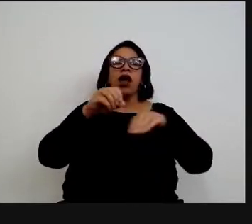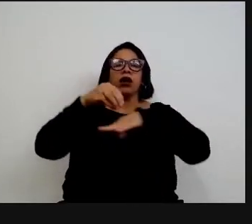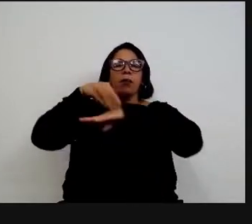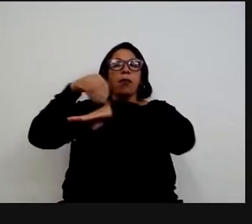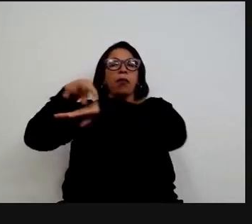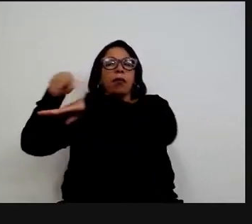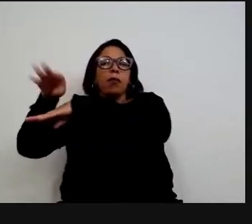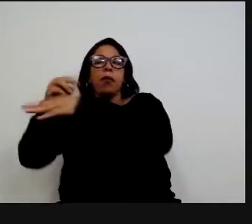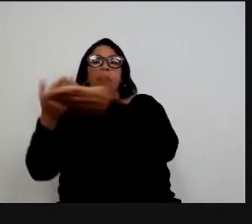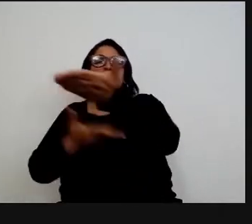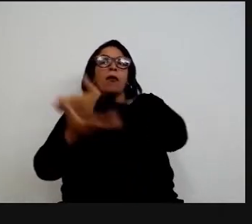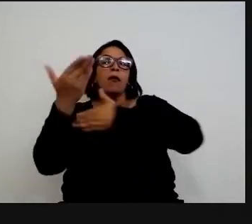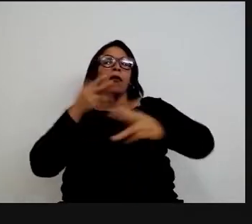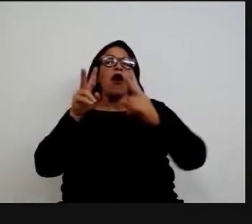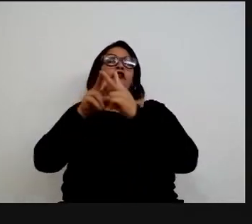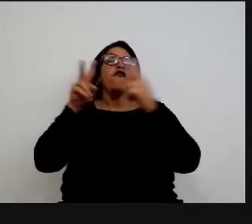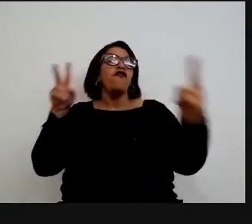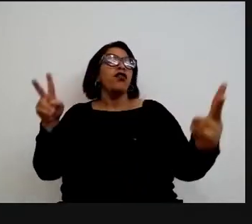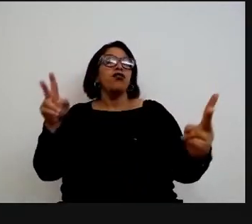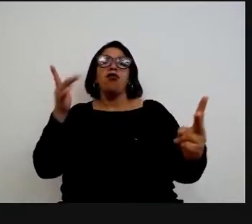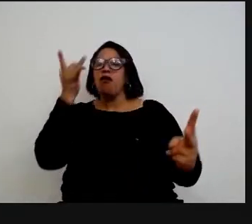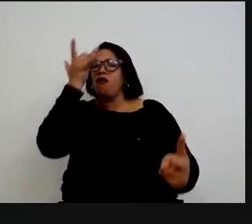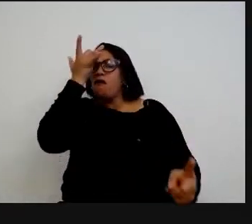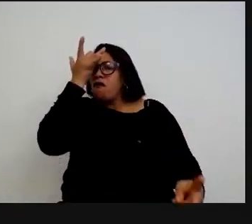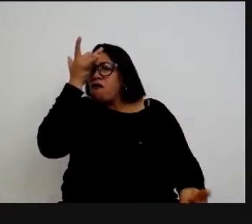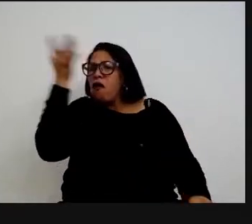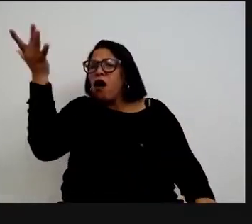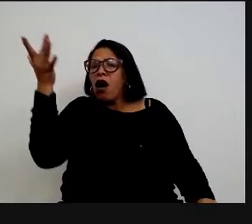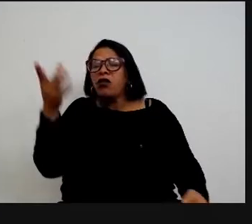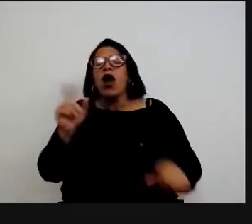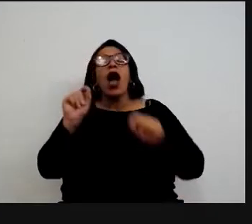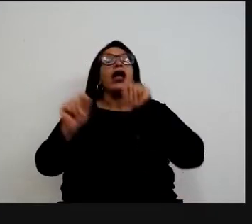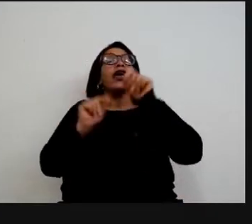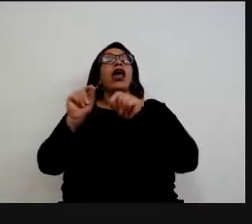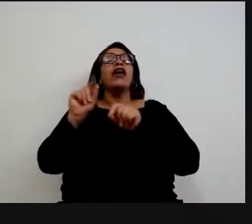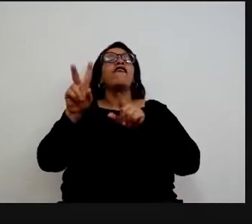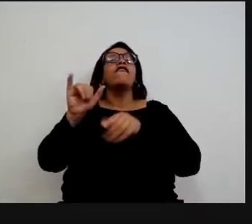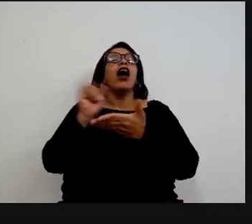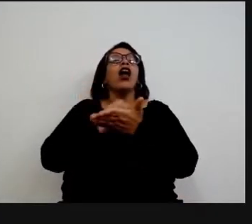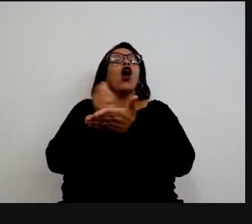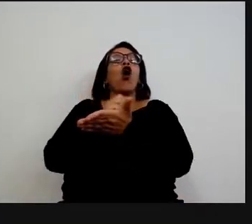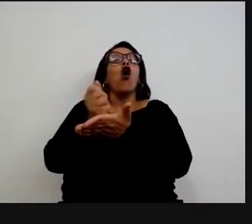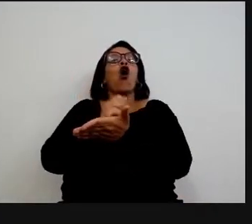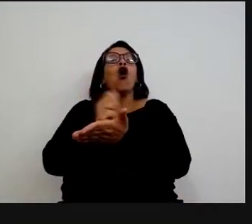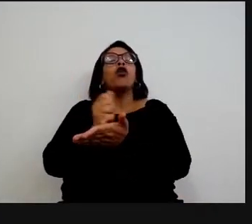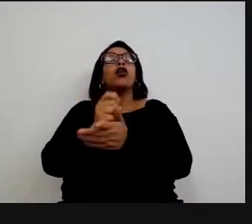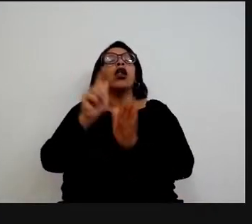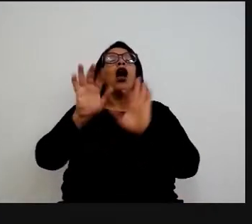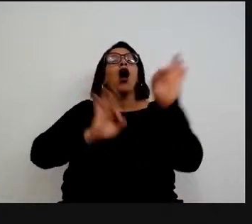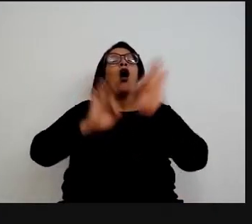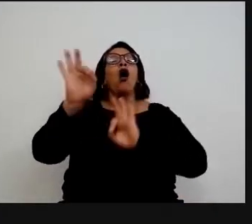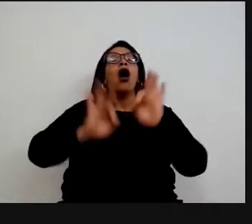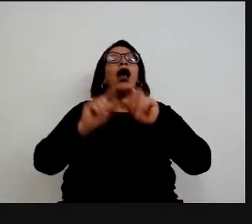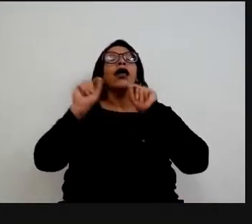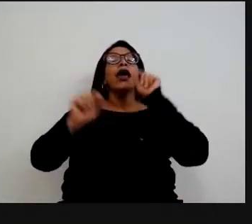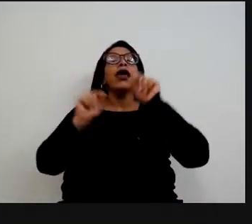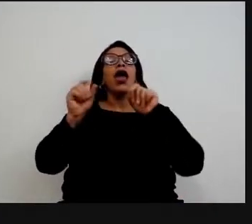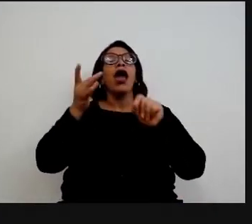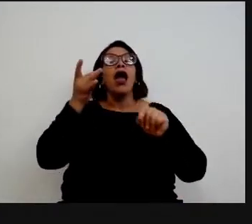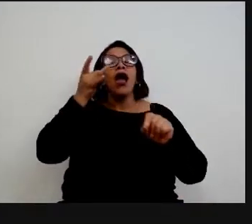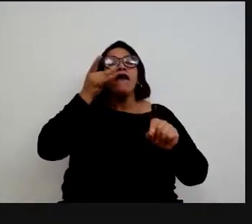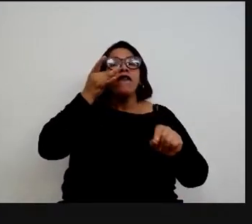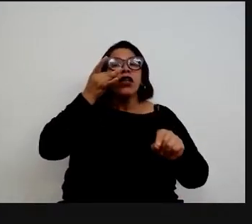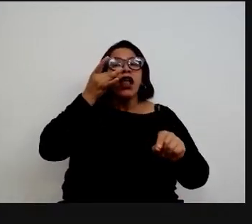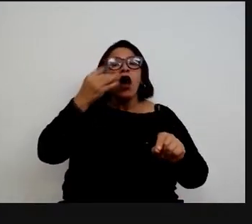no Rio Grande do Sul e tudo isso. De quem é a incumbência de gerenciar a realização dos webinars? É do